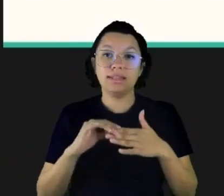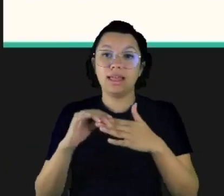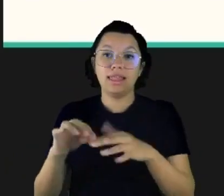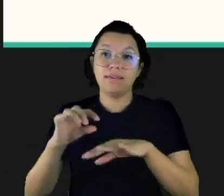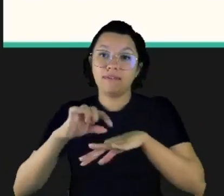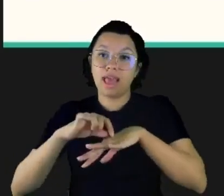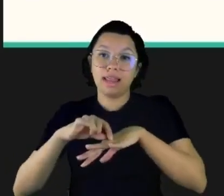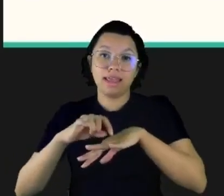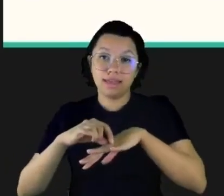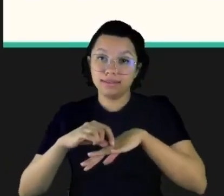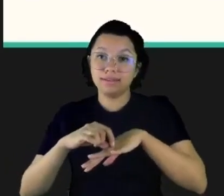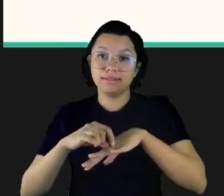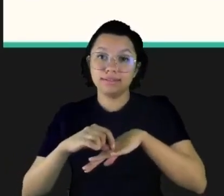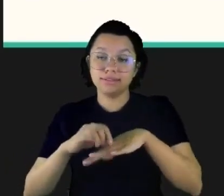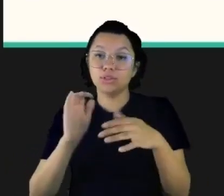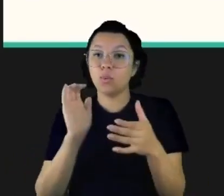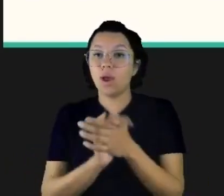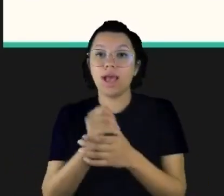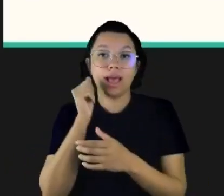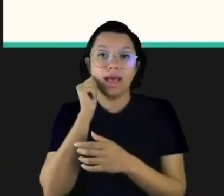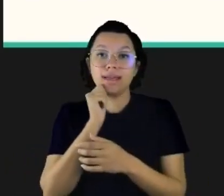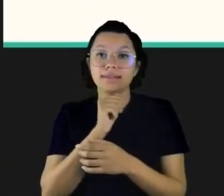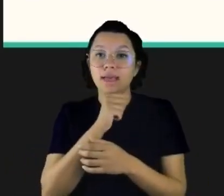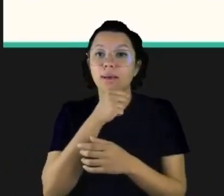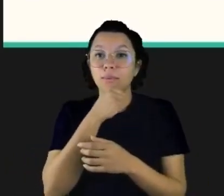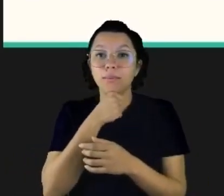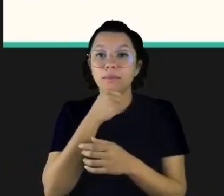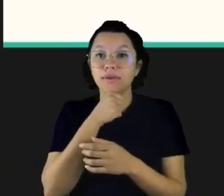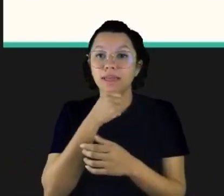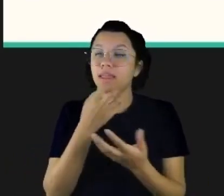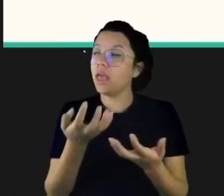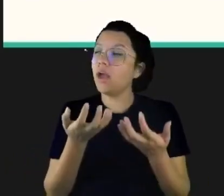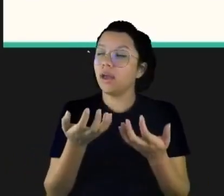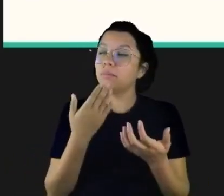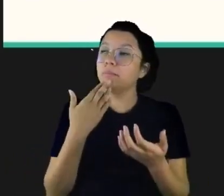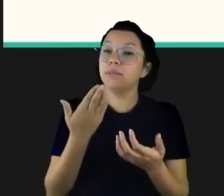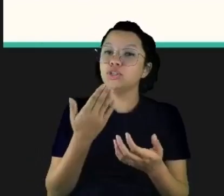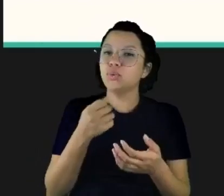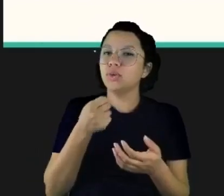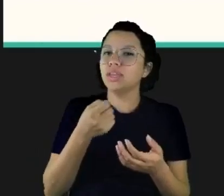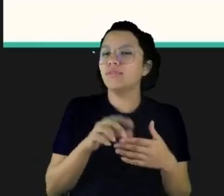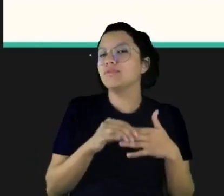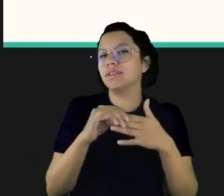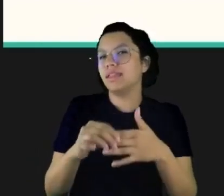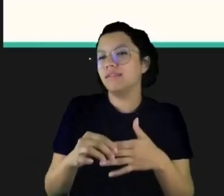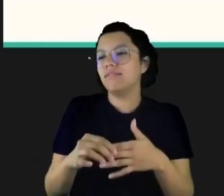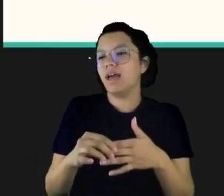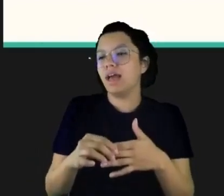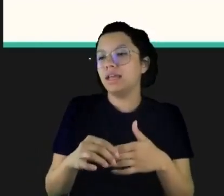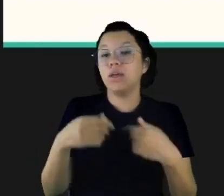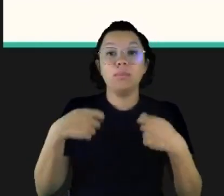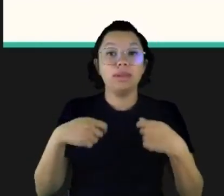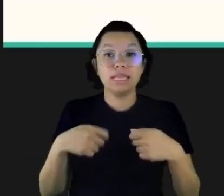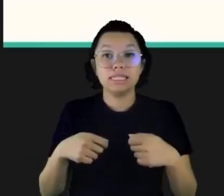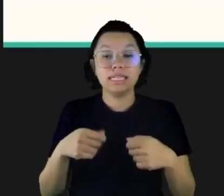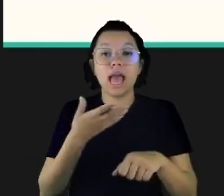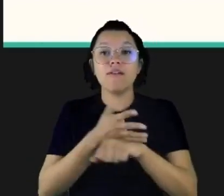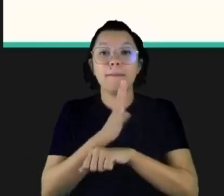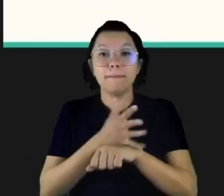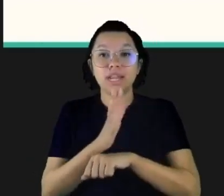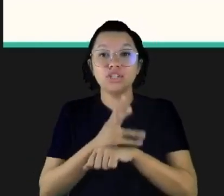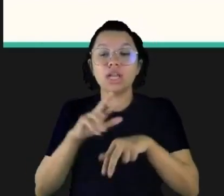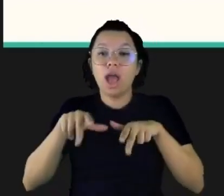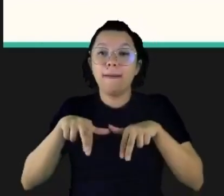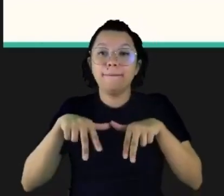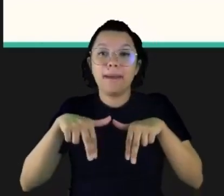casar, eu queria que você vestisse de daminha e levasse a minha aliança. Falei, claro. E aí eu precisava treinar a marcha com ela. Falei, então vamos ensaiar como que